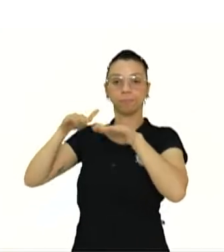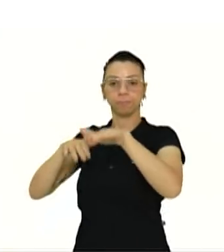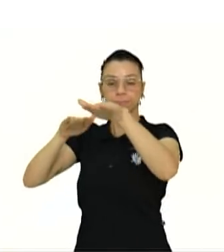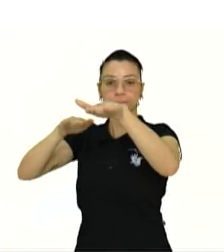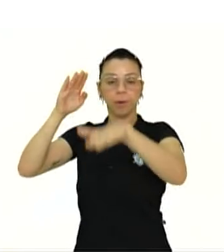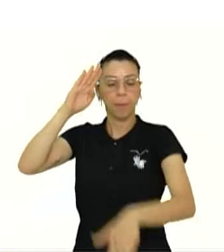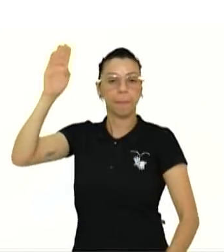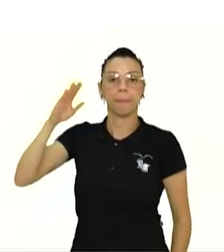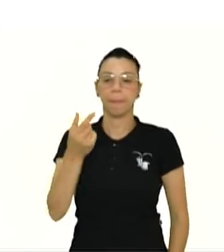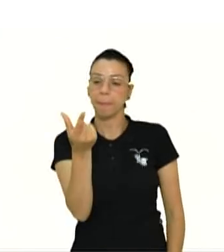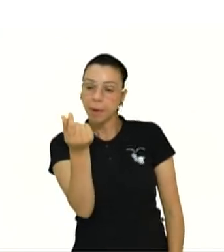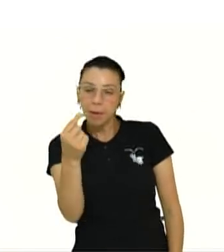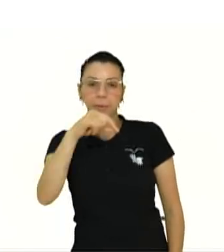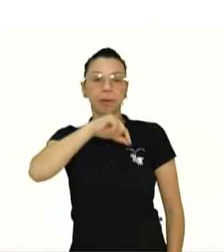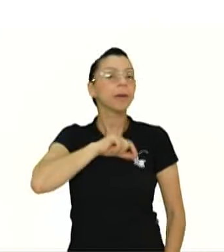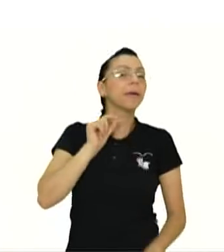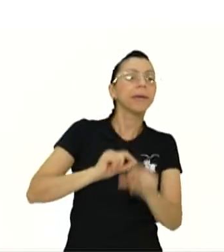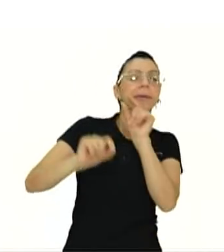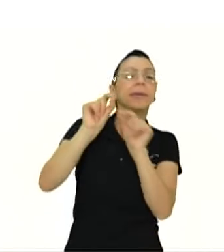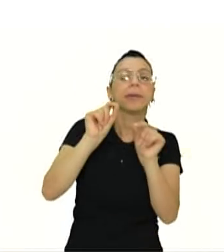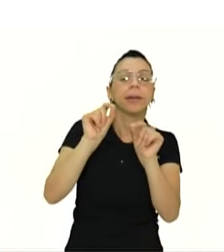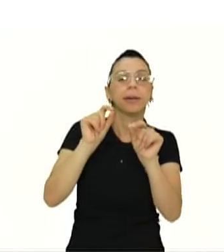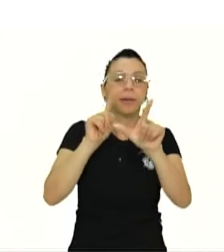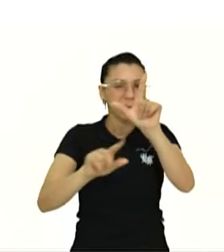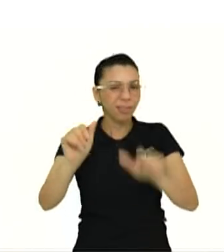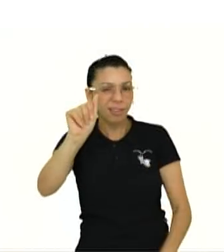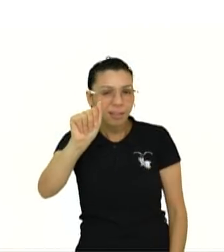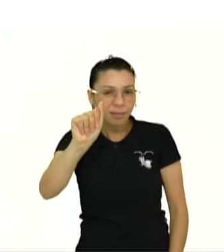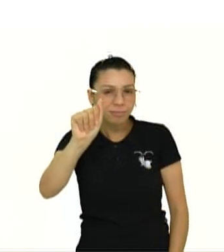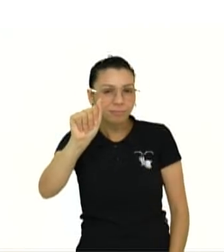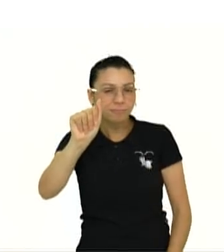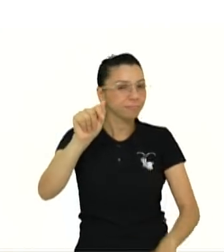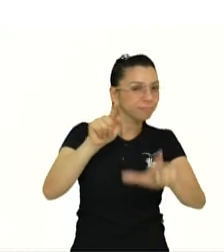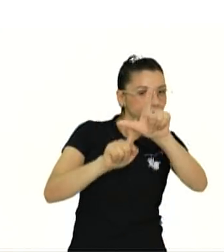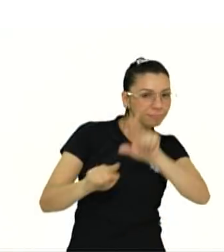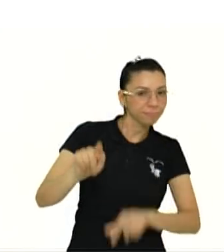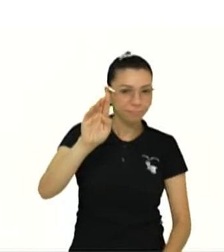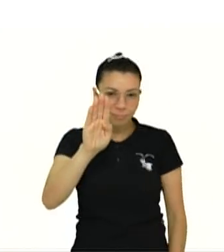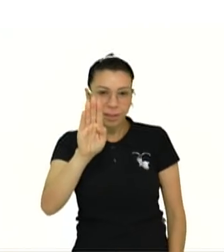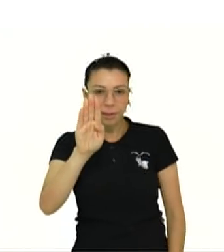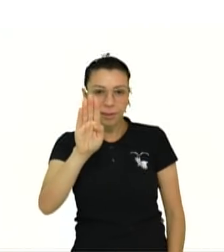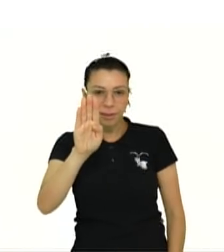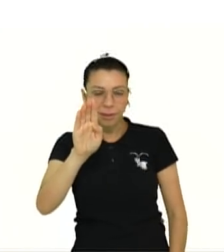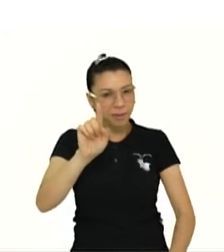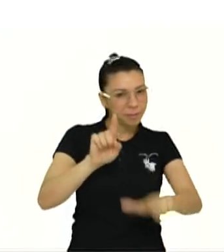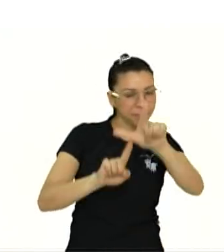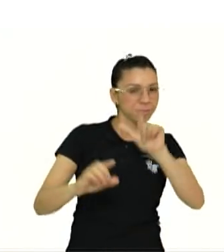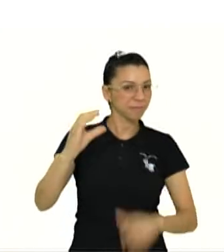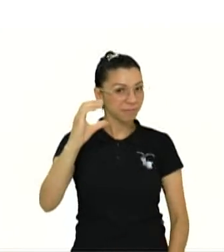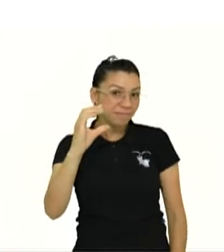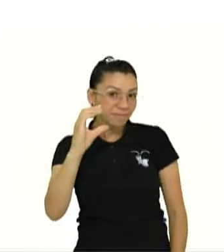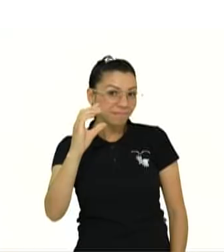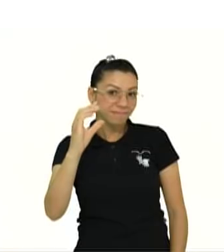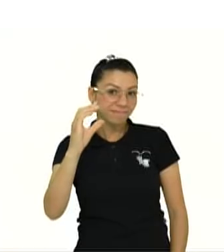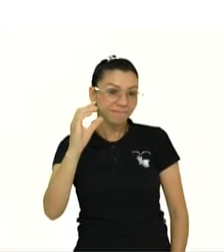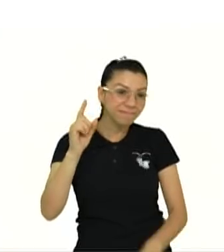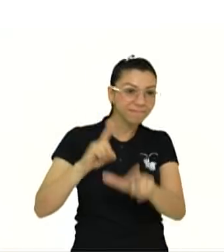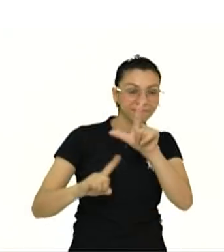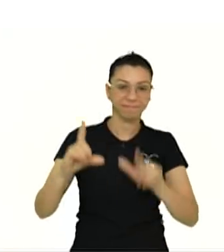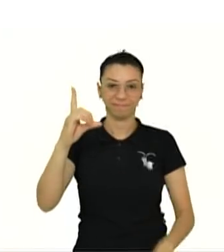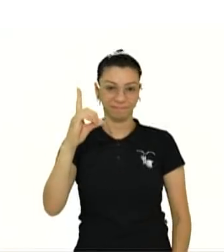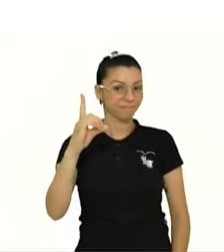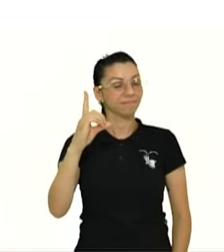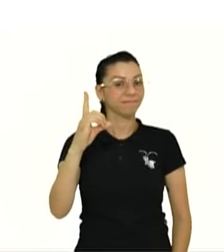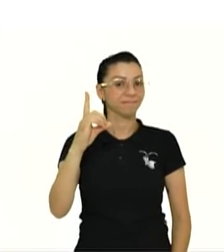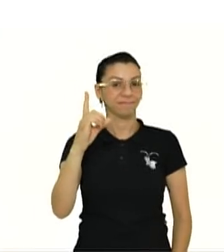como pagamento de salário. Quem foi esse general? Letra A, foi o Paulo? Letra B, foi o Mário? Letra C, foi o Ricardo? Ou letra D,